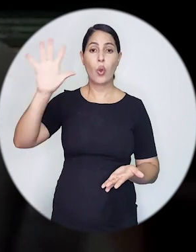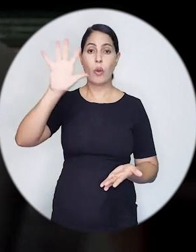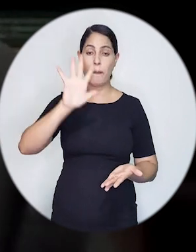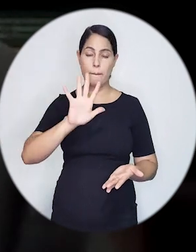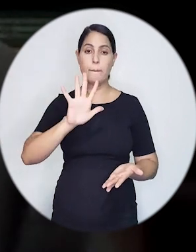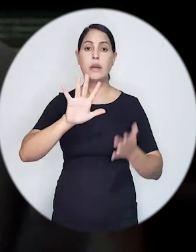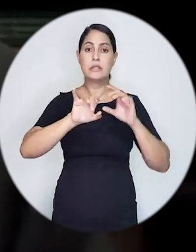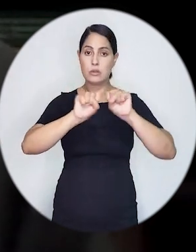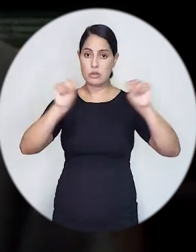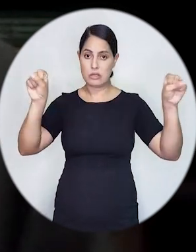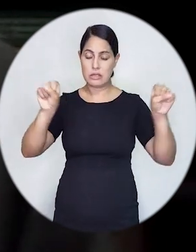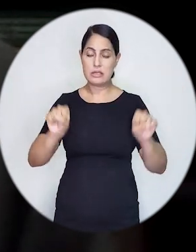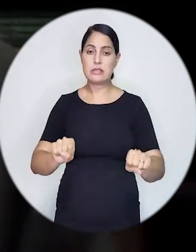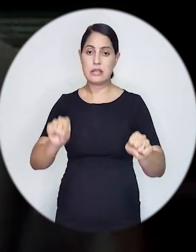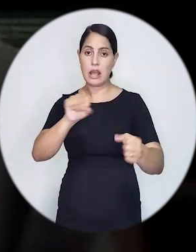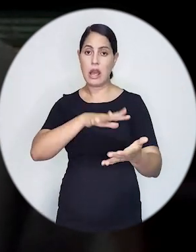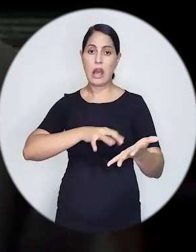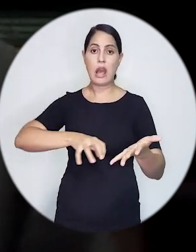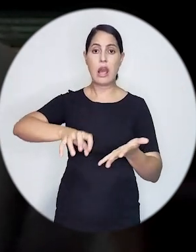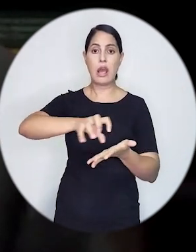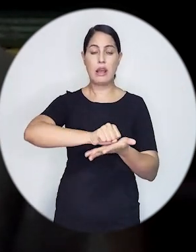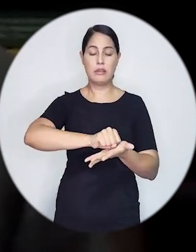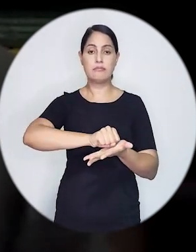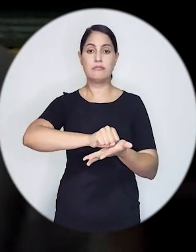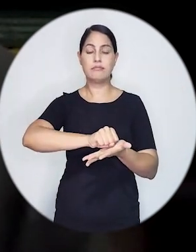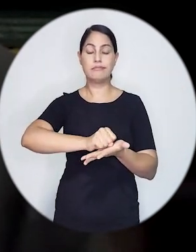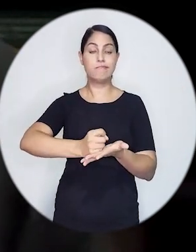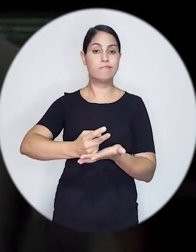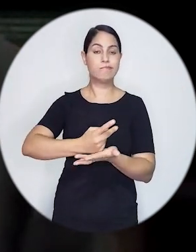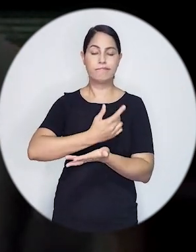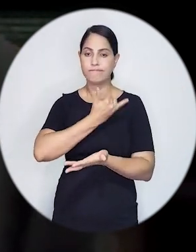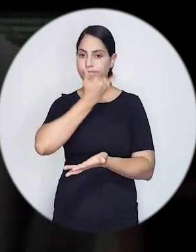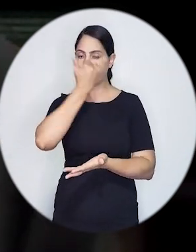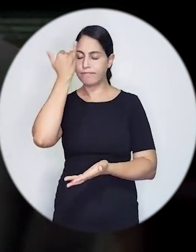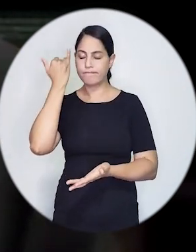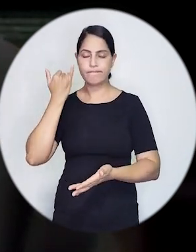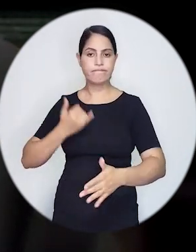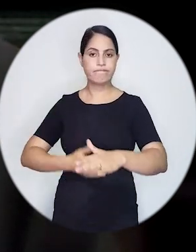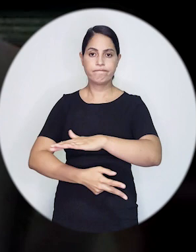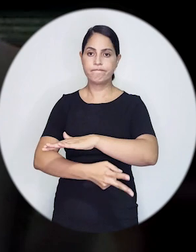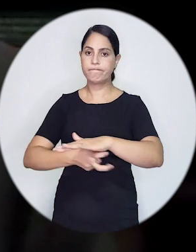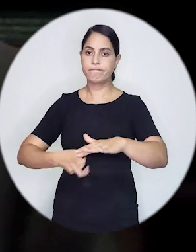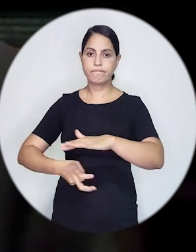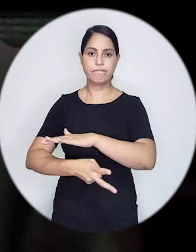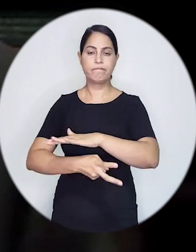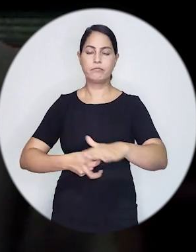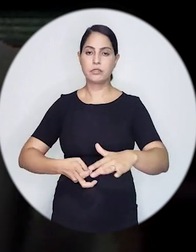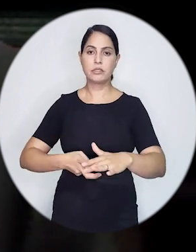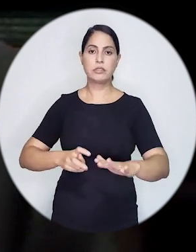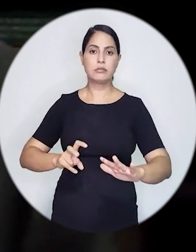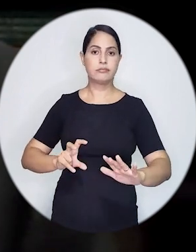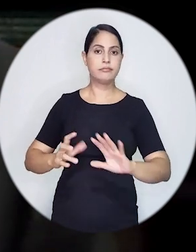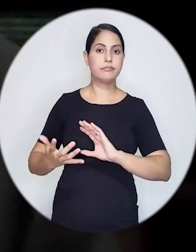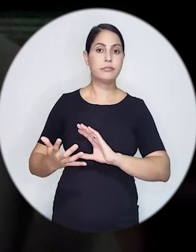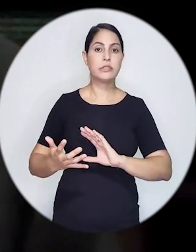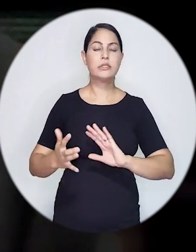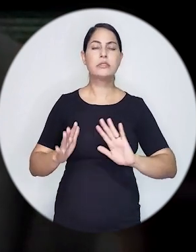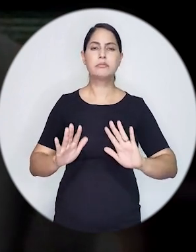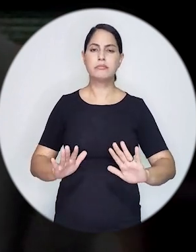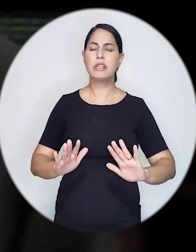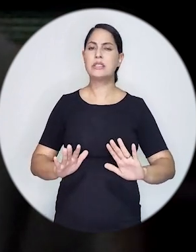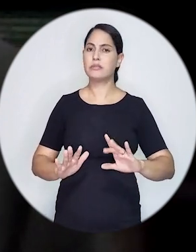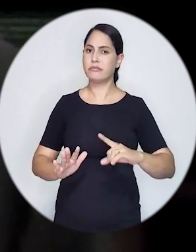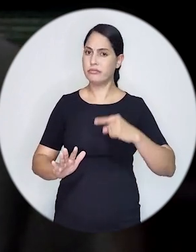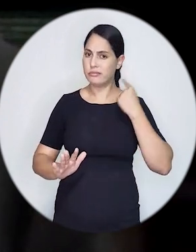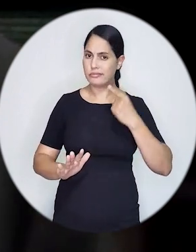do sistema OAB, todas as seccionais alimentam essa base de dados, porque os advogados, a despeito de algumas limitações legais, eles não